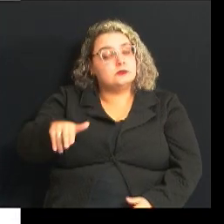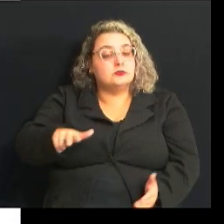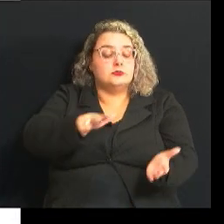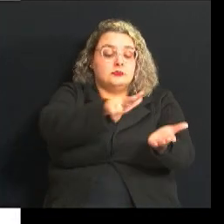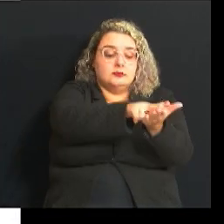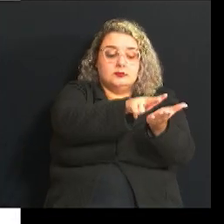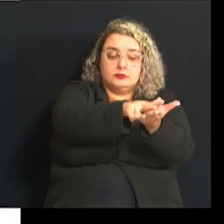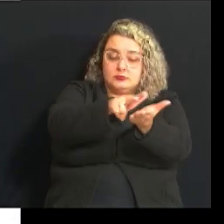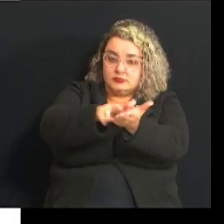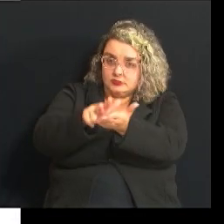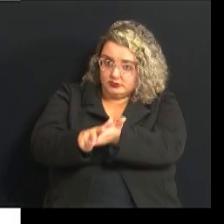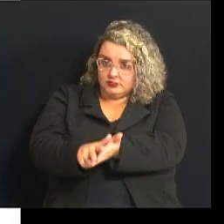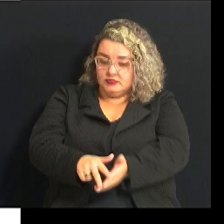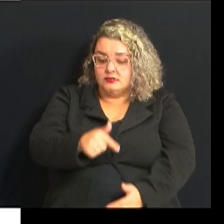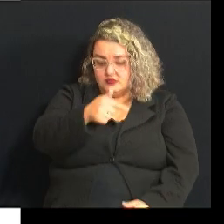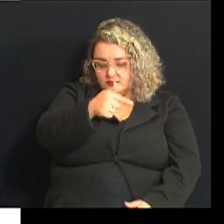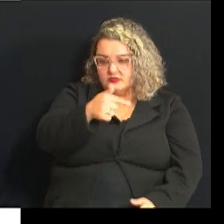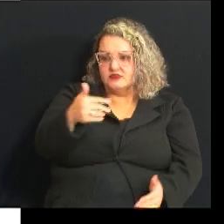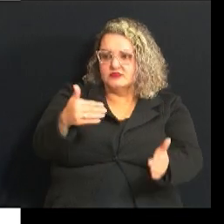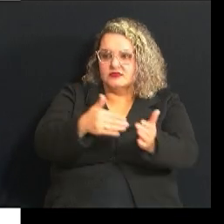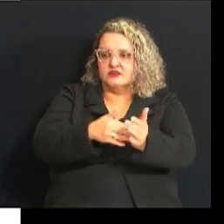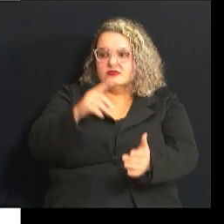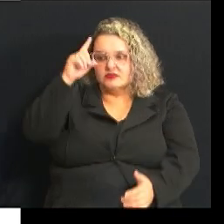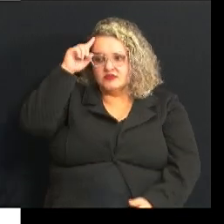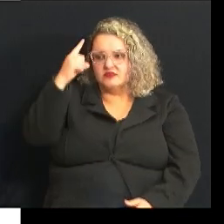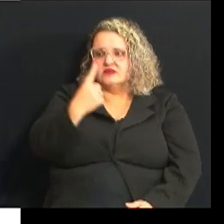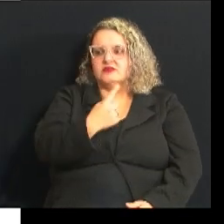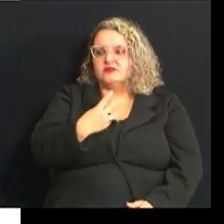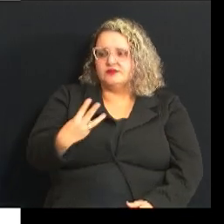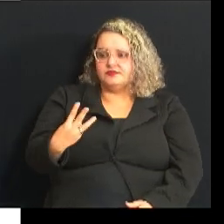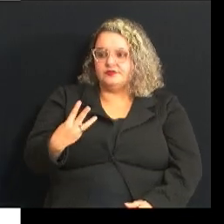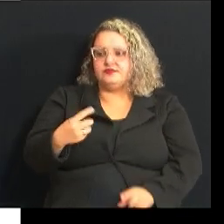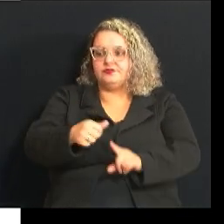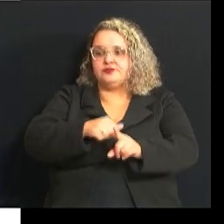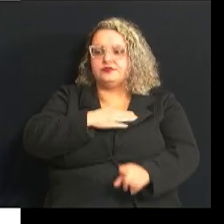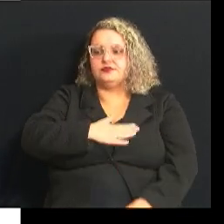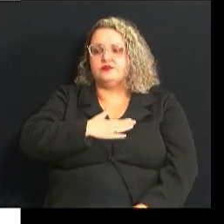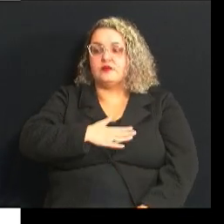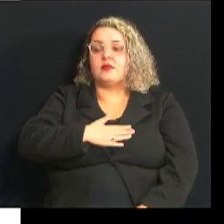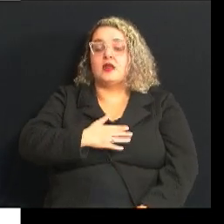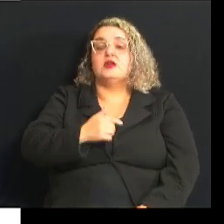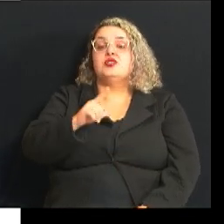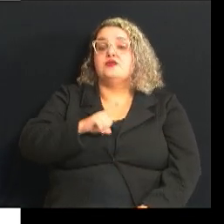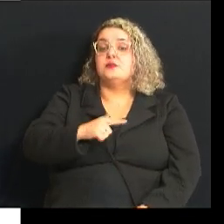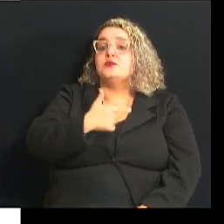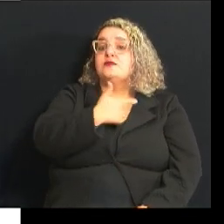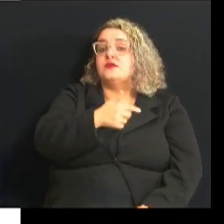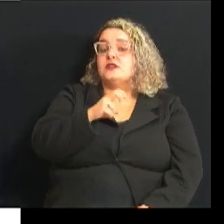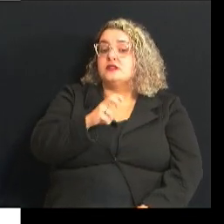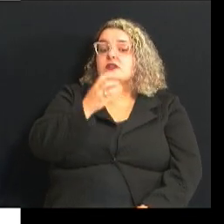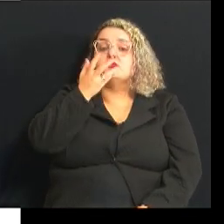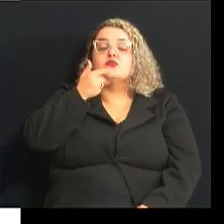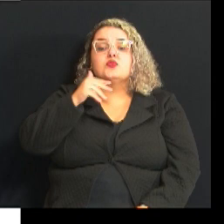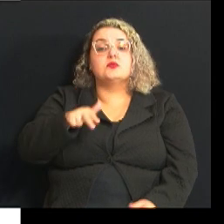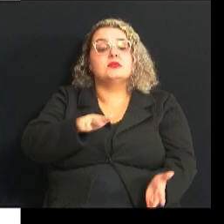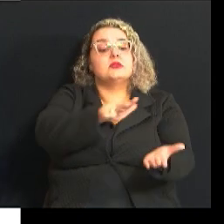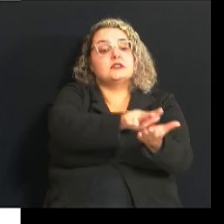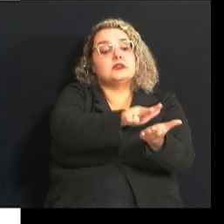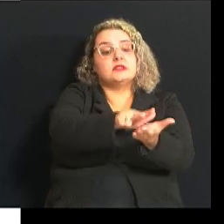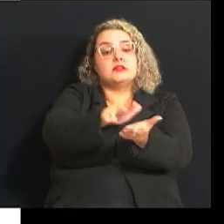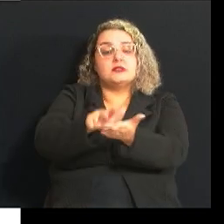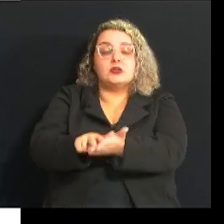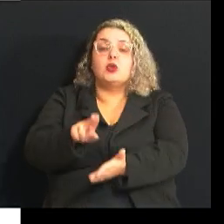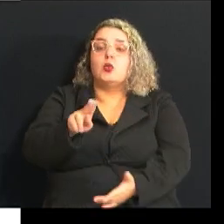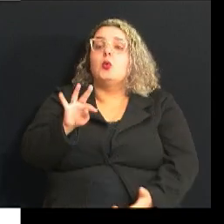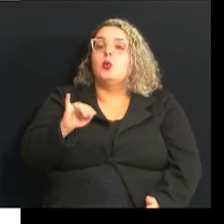de 7 a 13 de agosto, nós tivemos 25 crianças internadas em leitos de UTI infantil